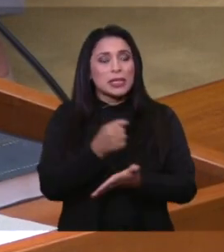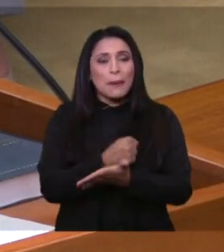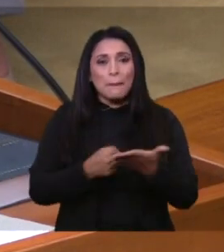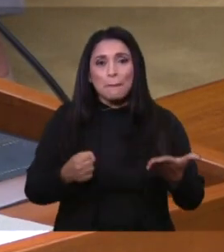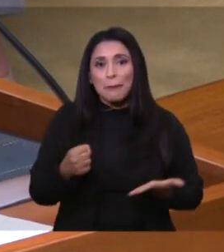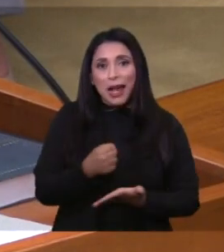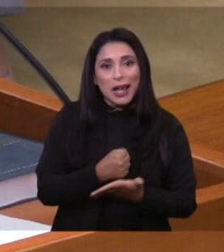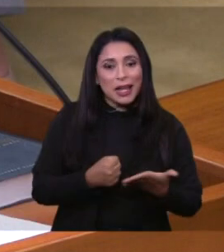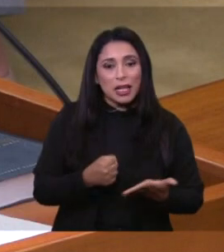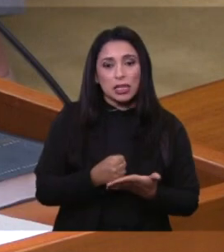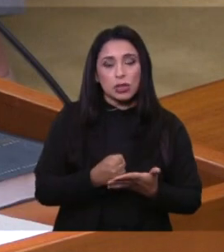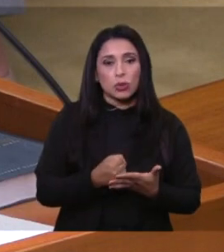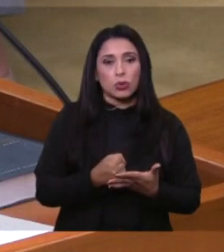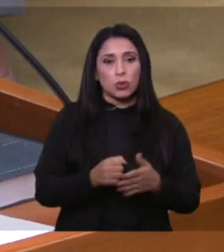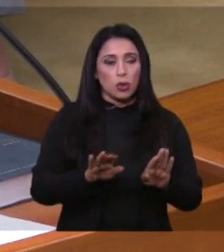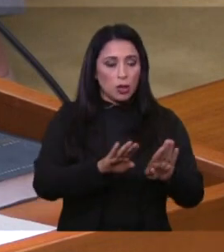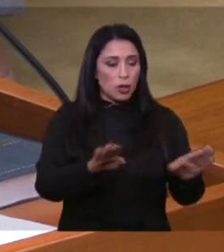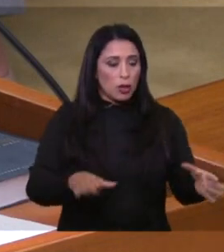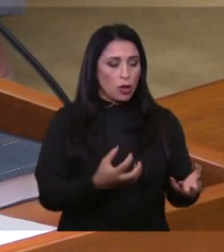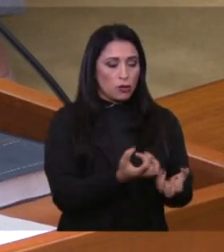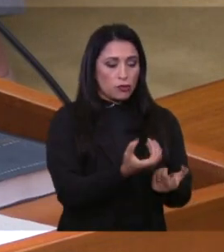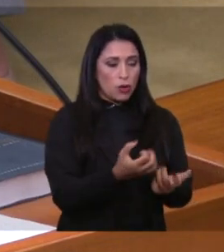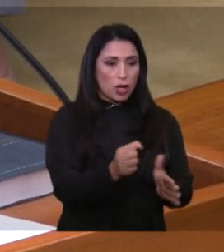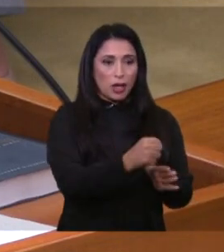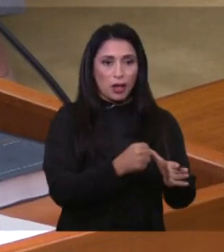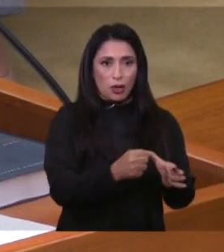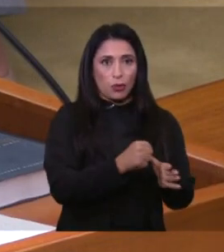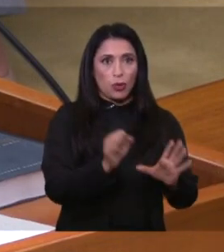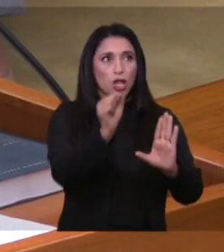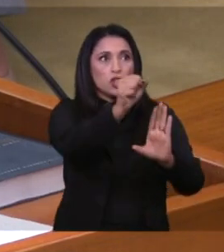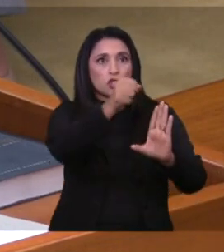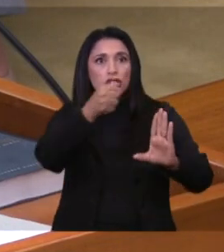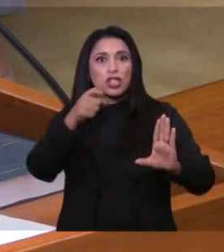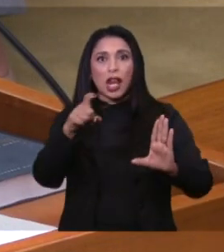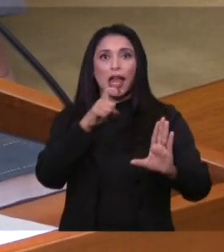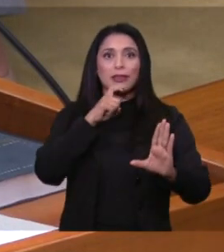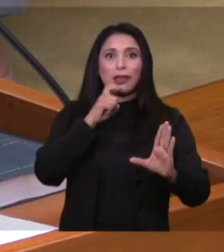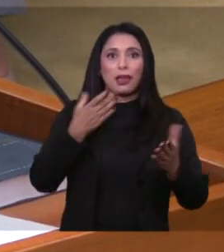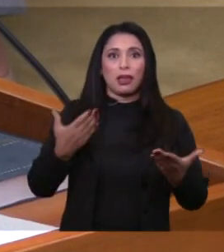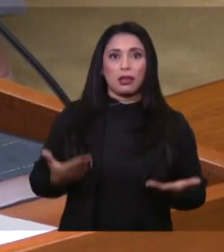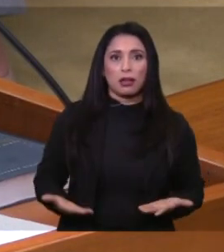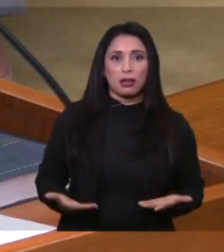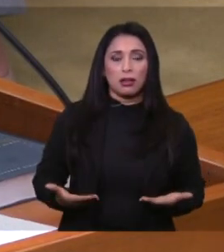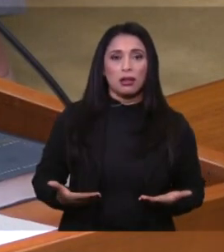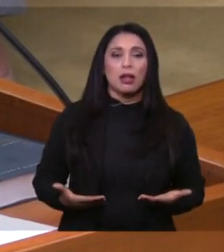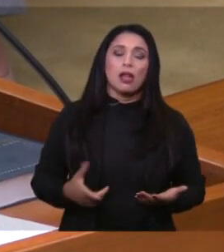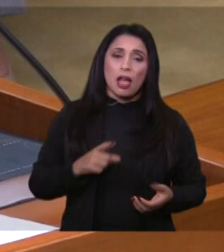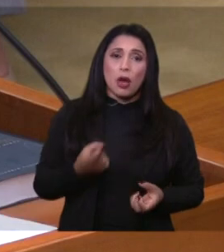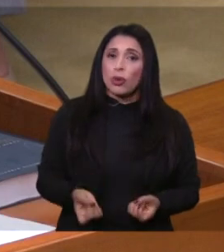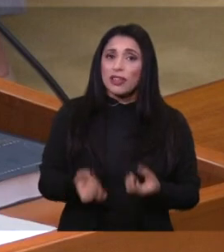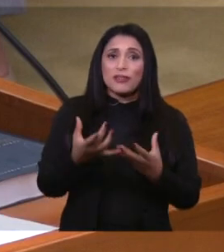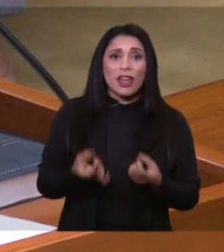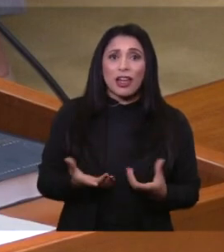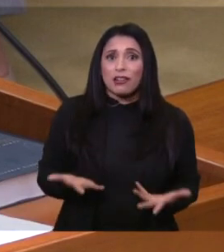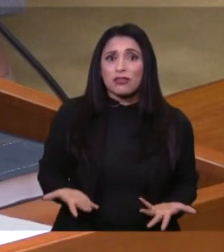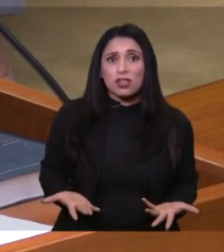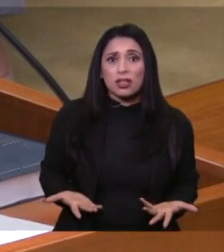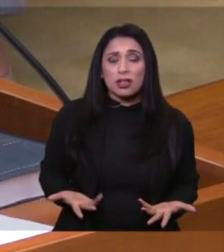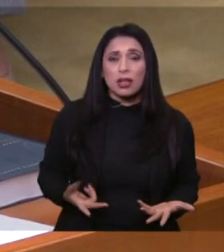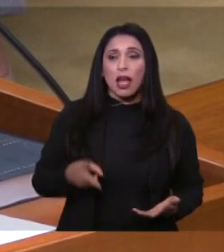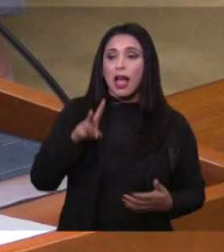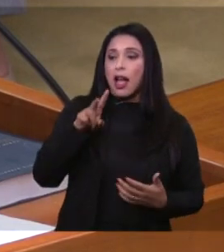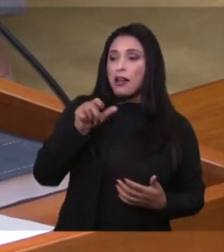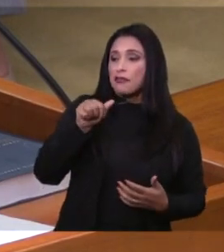necessidade. Fogão, uma geladeira. É isso que o varejo brasileiro vende.